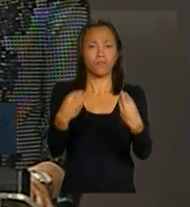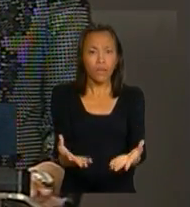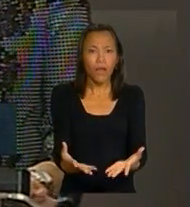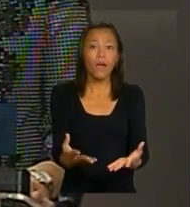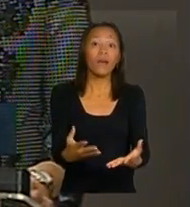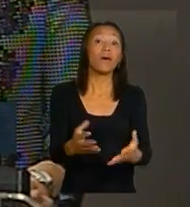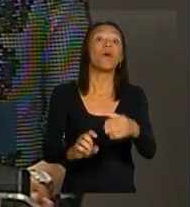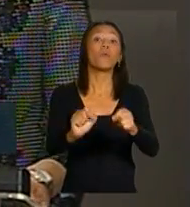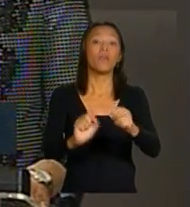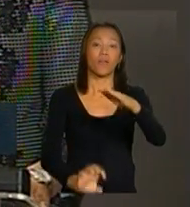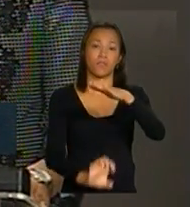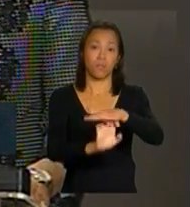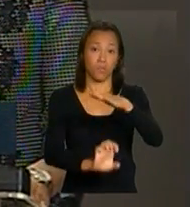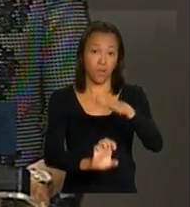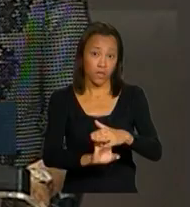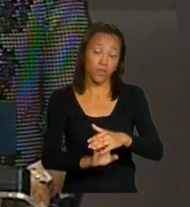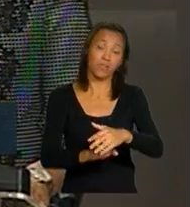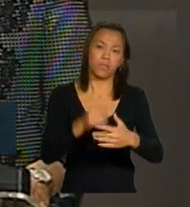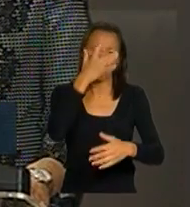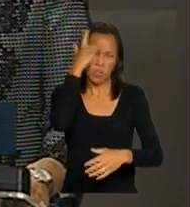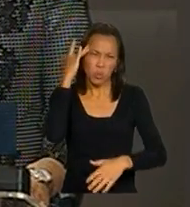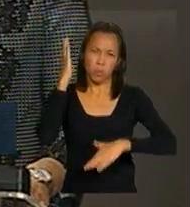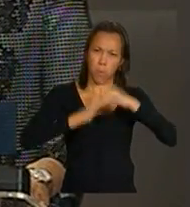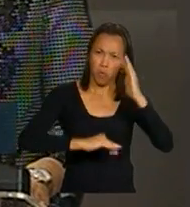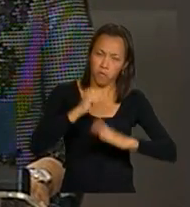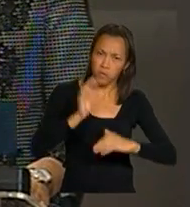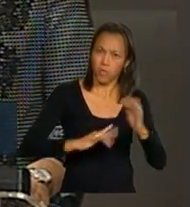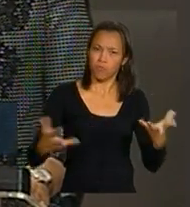nossas empresas mão de obra de qualidade,